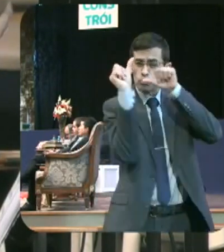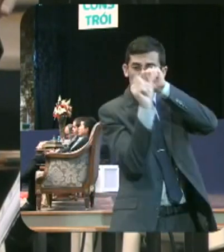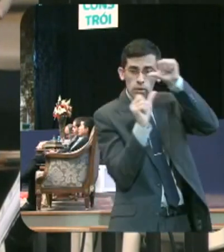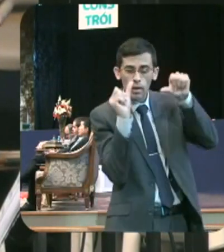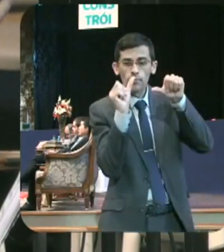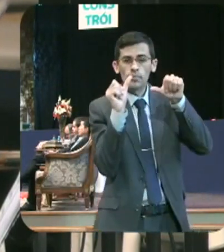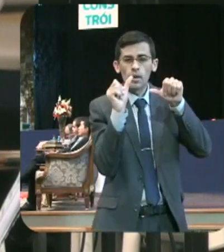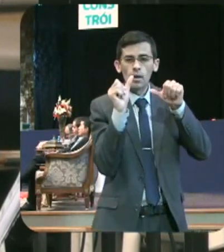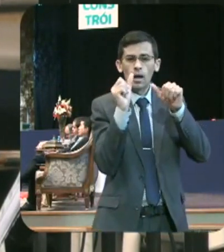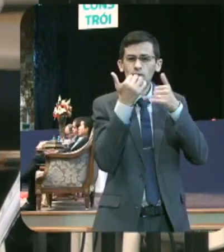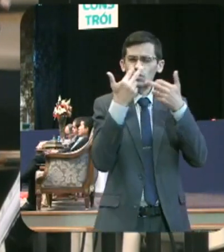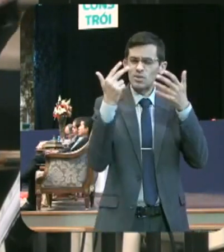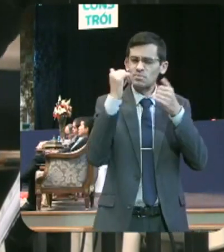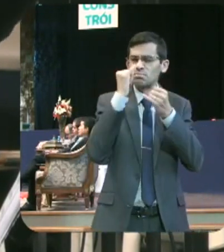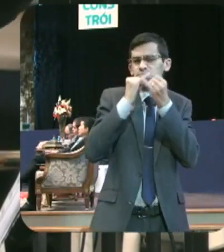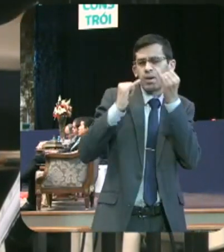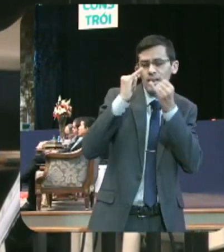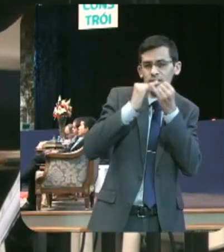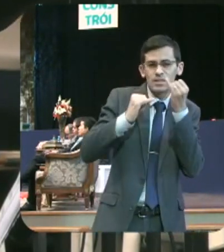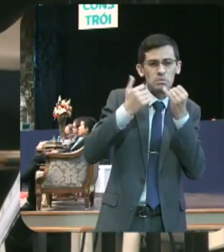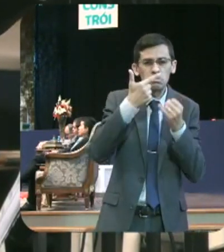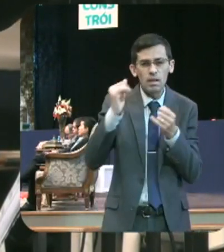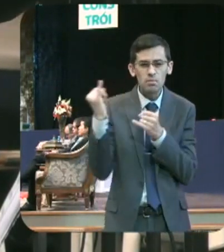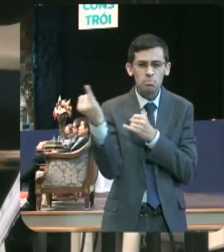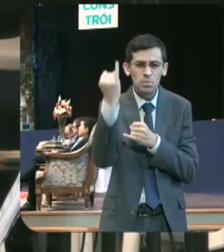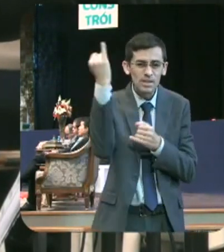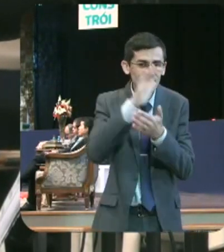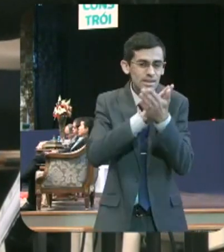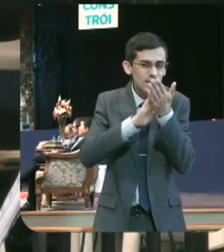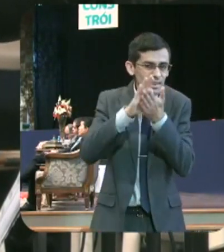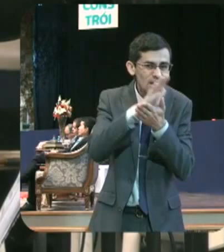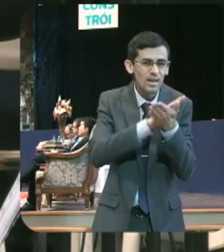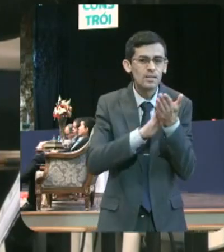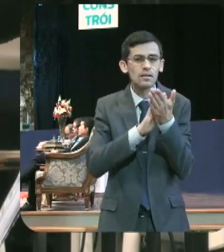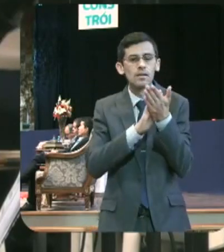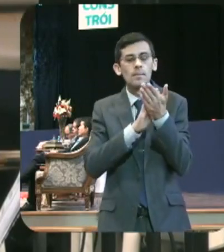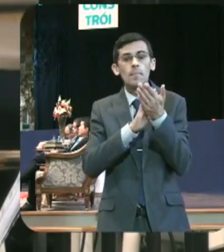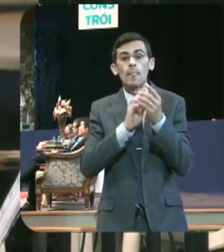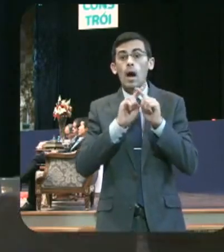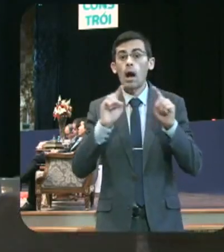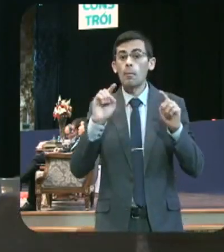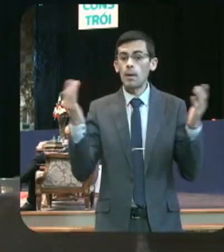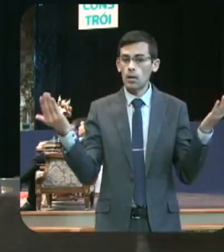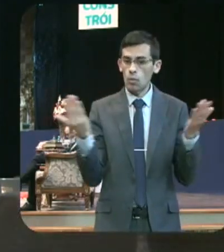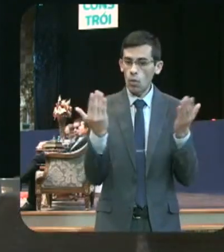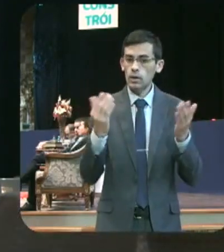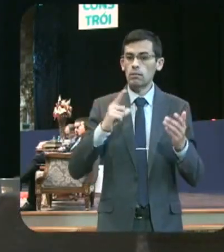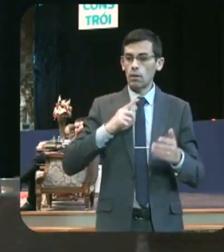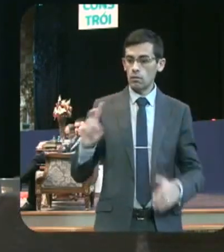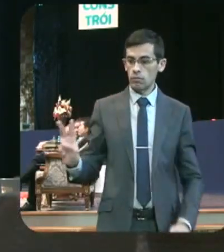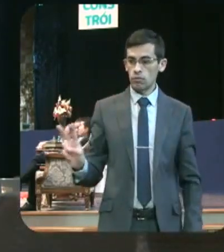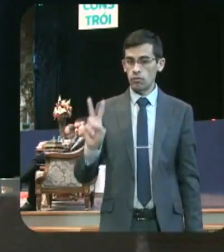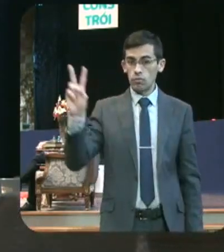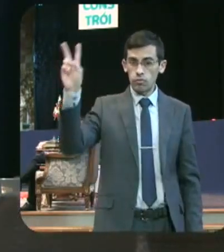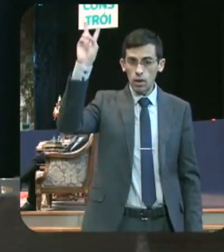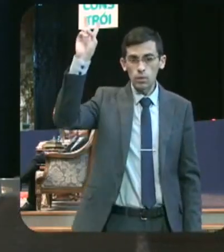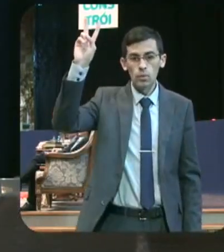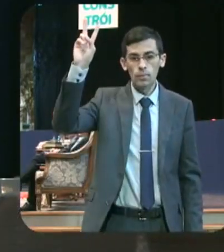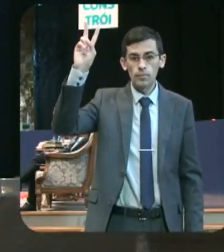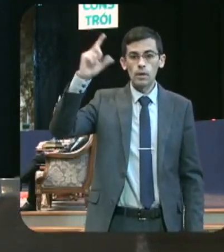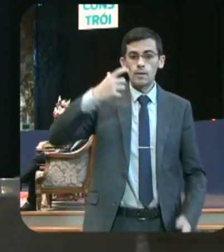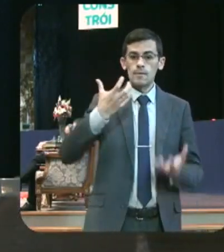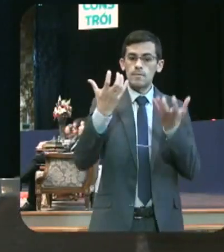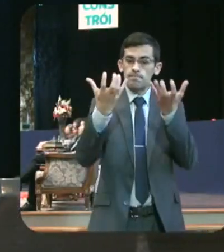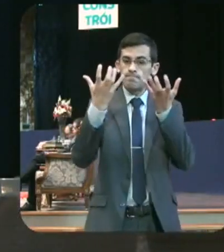parecia ser tão sem importância, que era a transgressão, passa a ser valor para a nossa vida. Eu quero